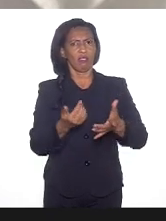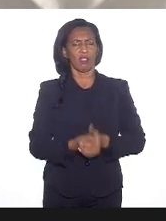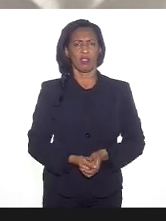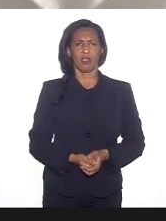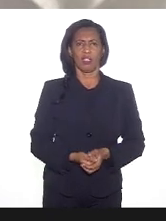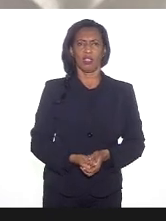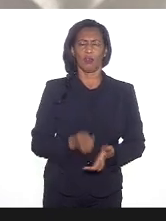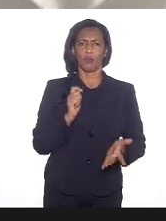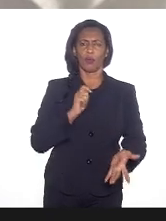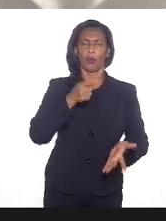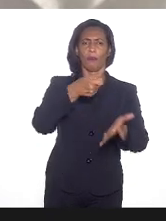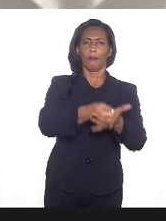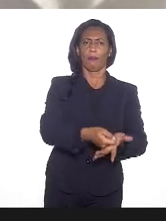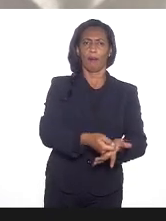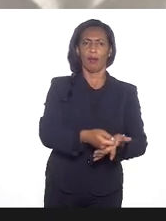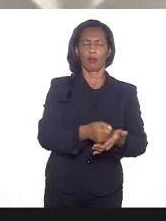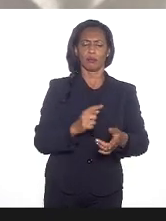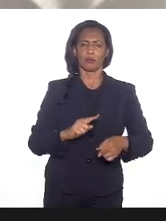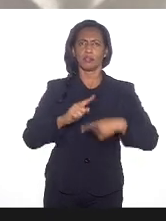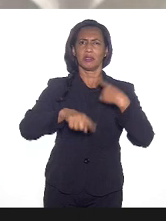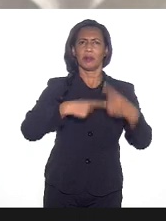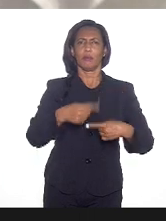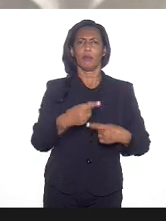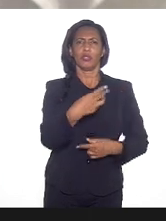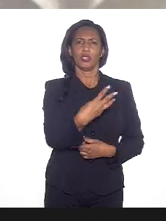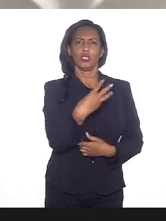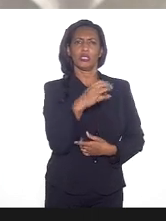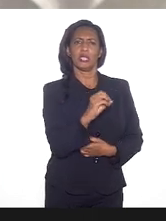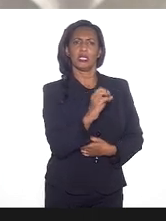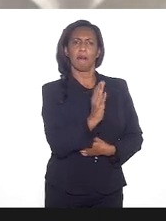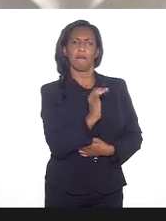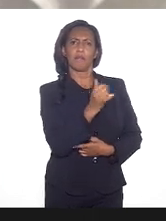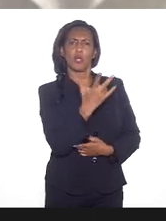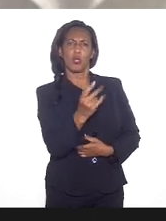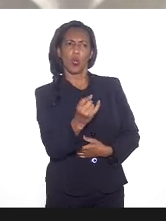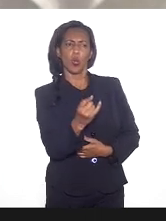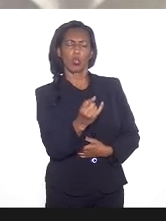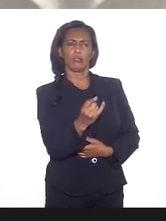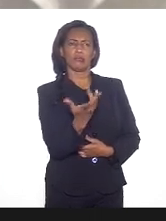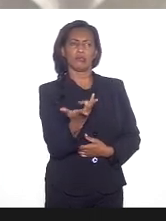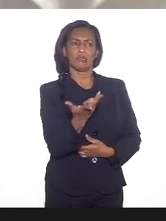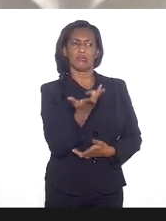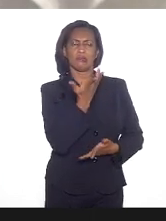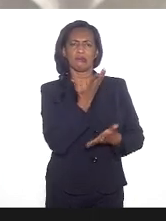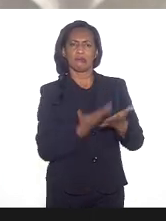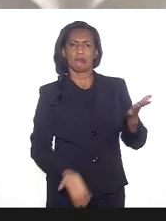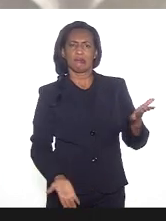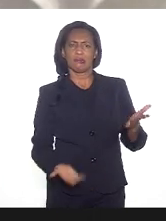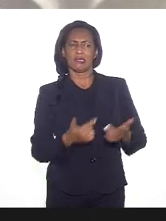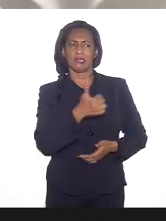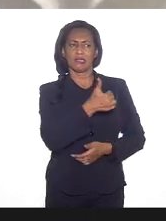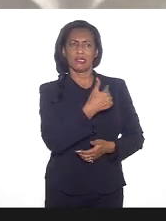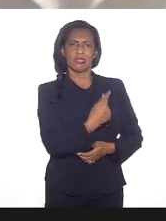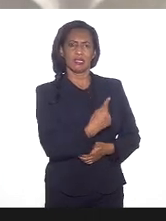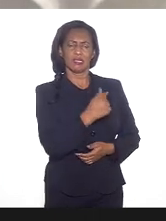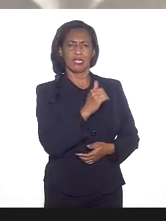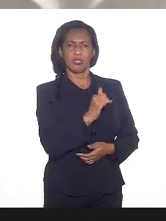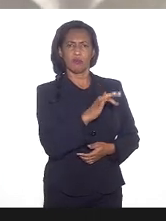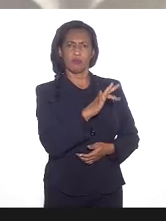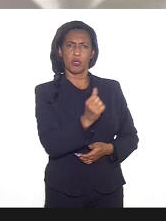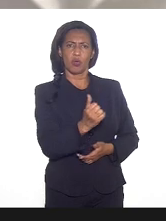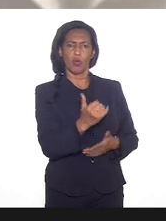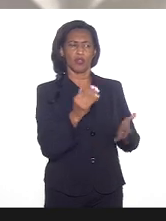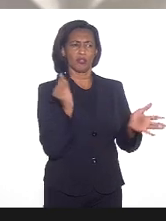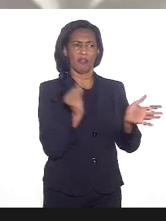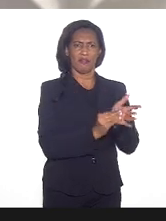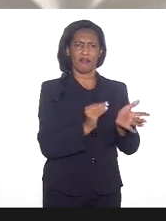que foram pagos depois 30 bilhões, né? O prejuízo de 17 bilhões em